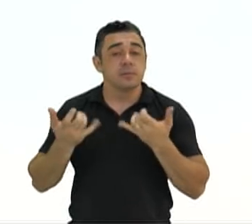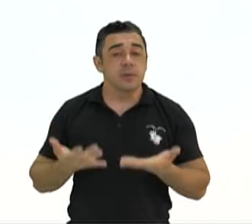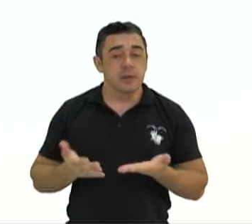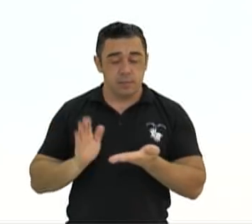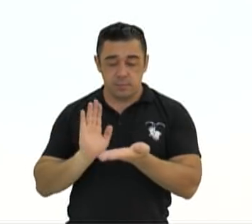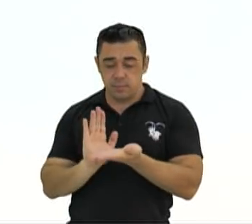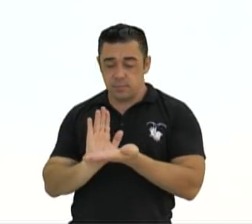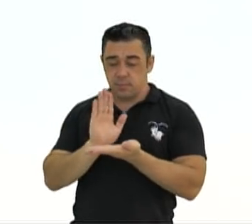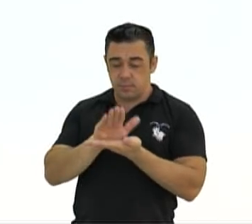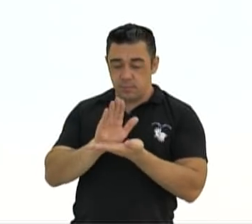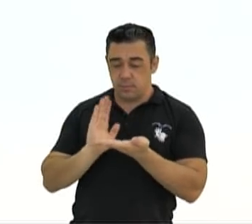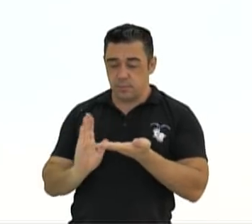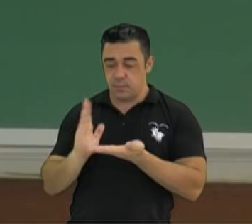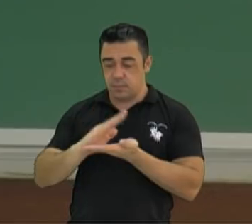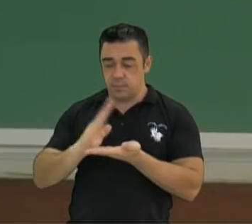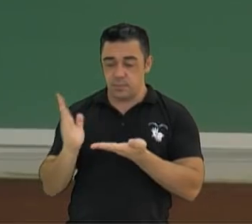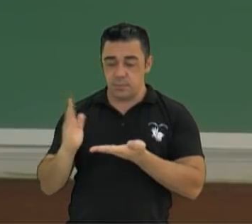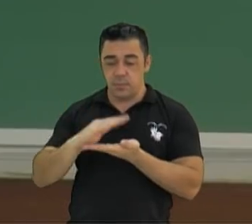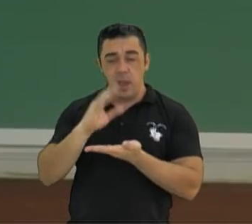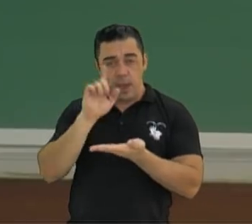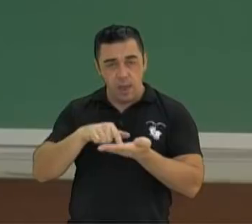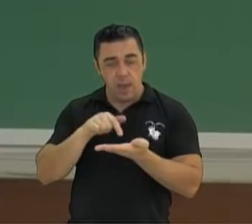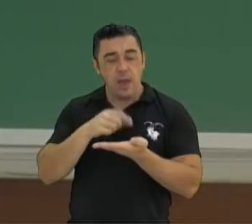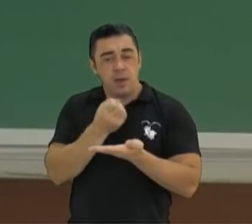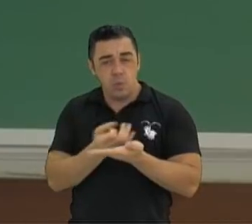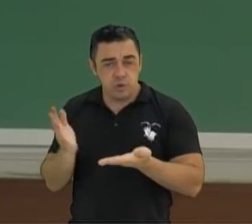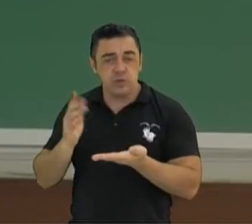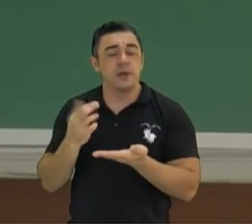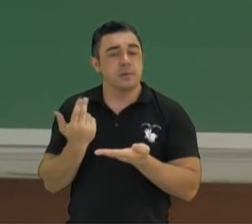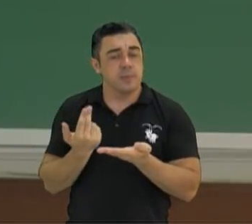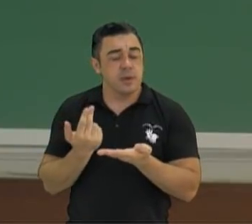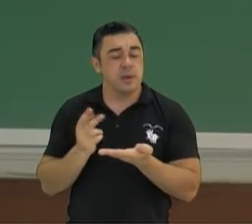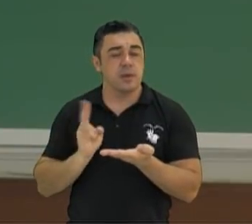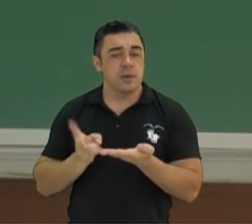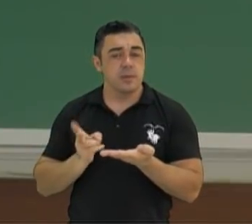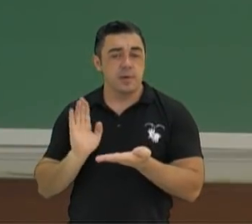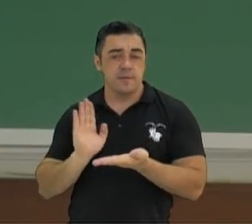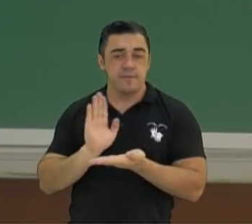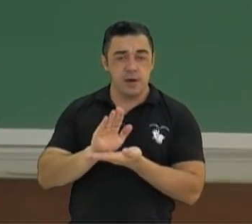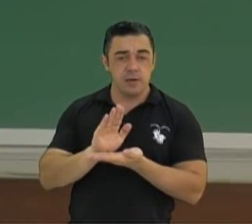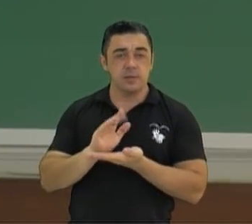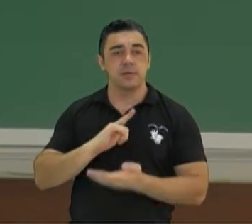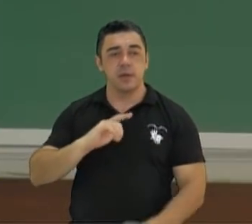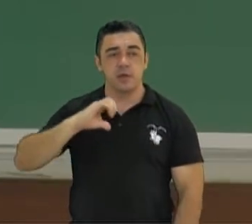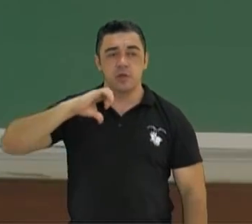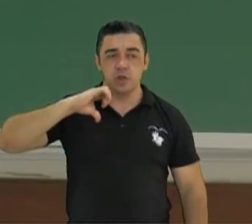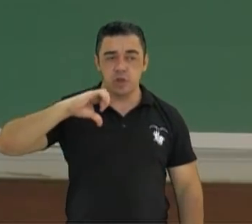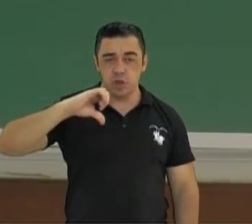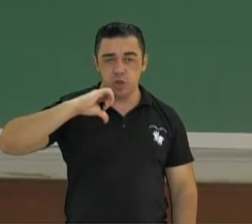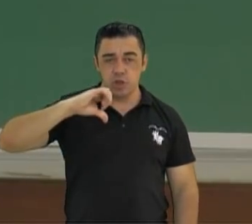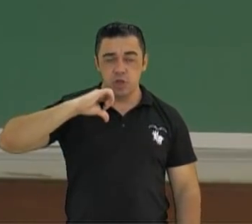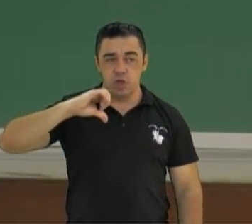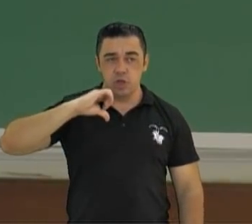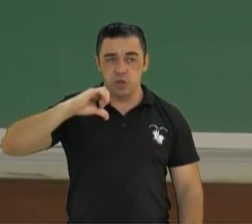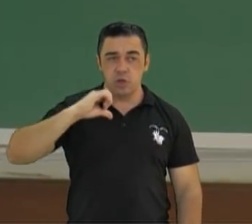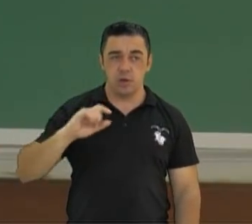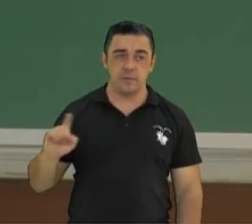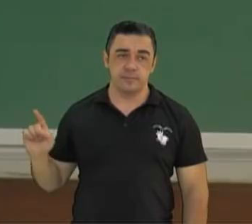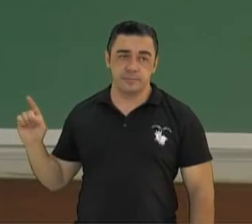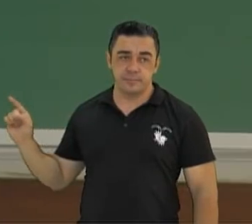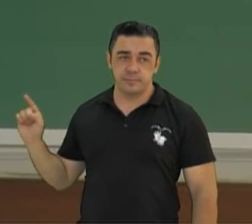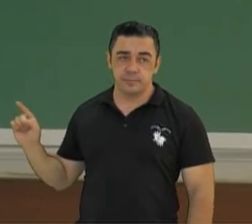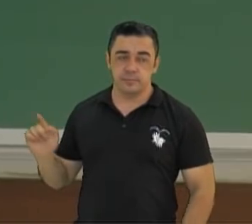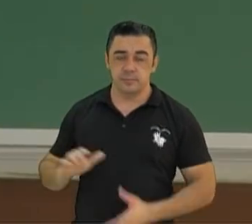A quantidade de vértices da base é a quantidade de face lateral, ou seja, terei 9 faces laterais